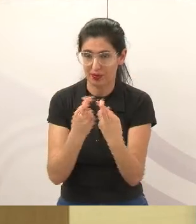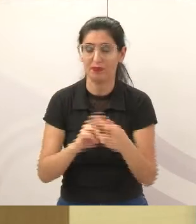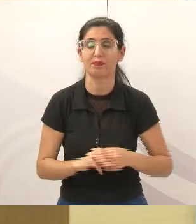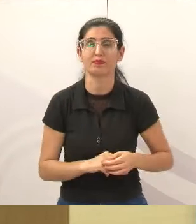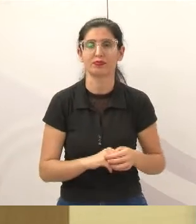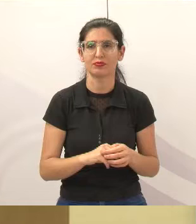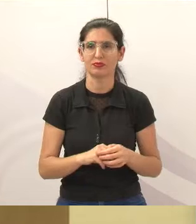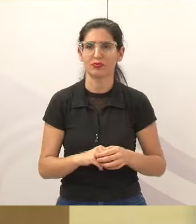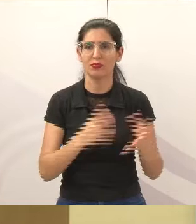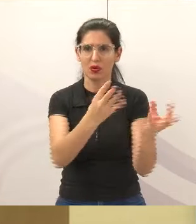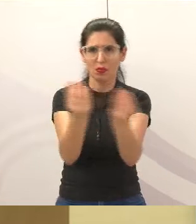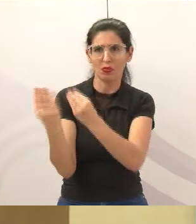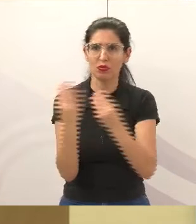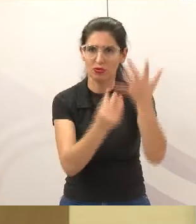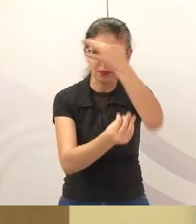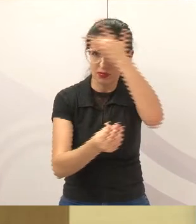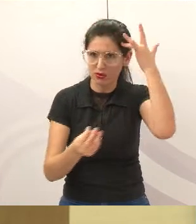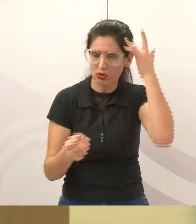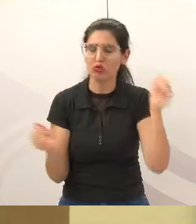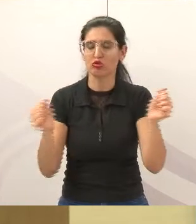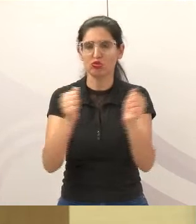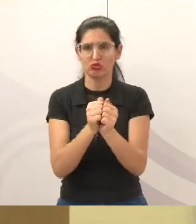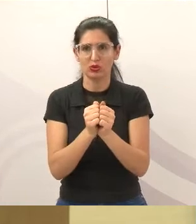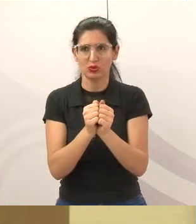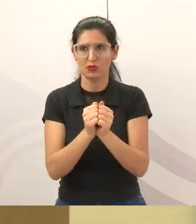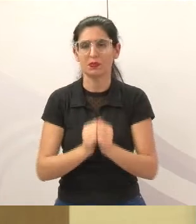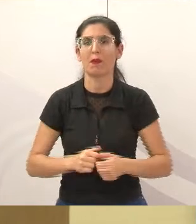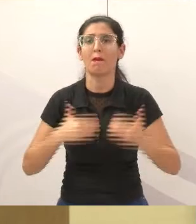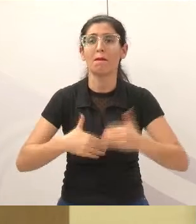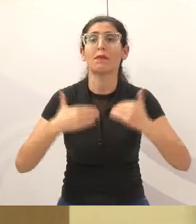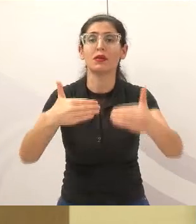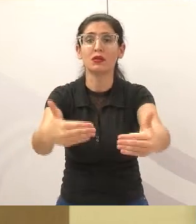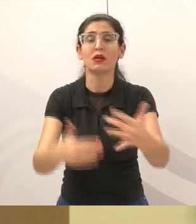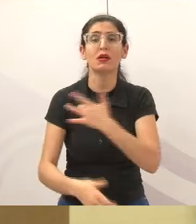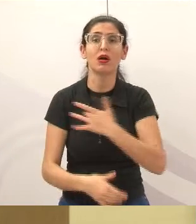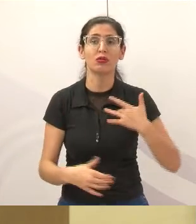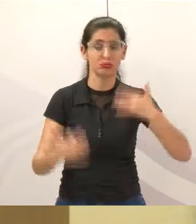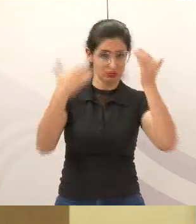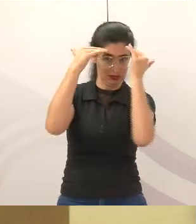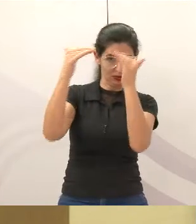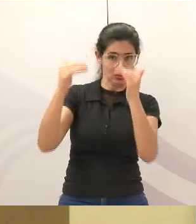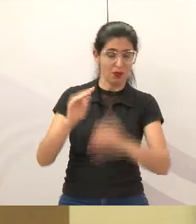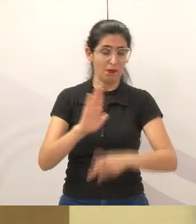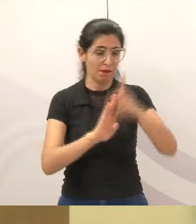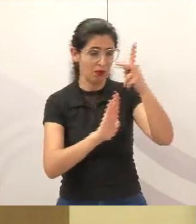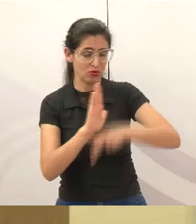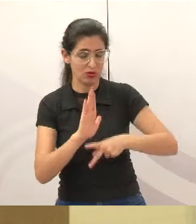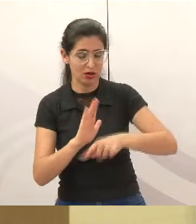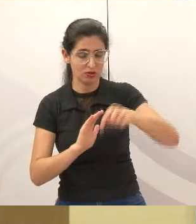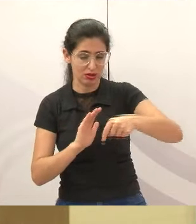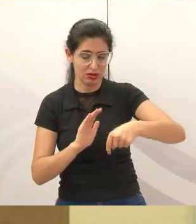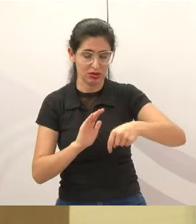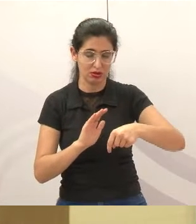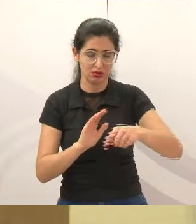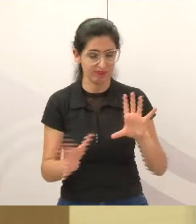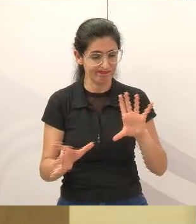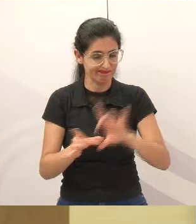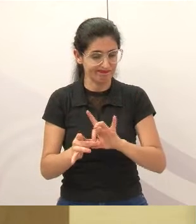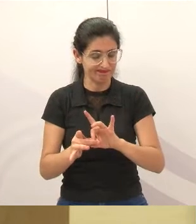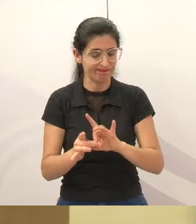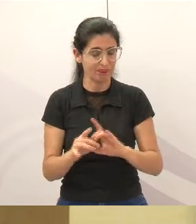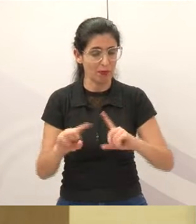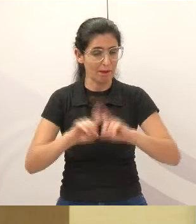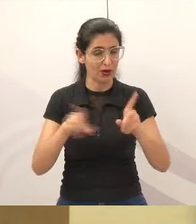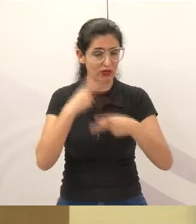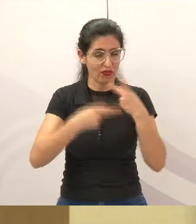situações, regramentos do Ministério da Saúde apresentado no projeto desta casa. E o que eu tenho a dizer quanto a